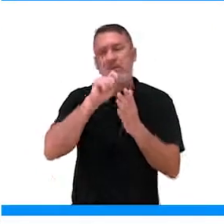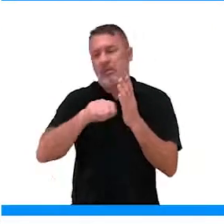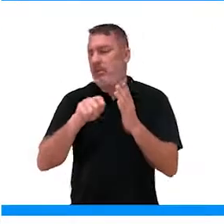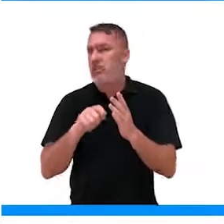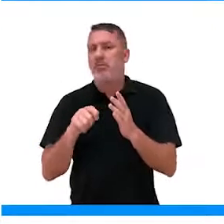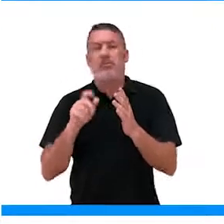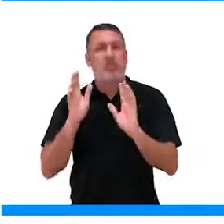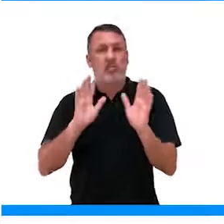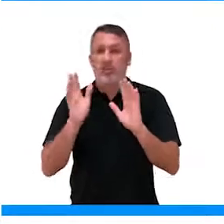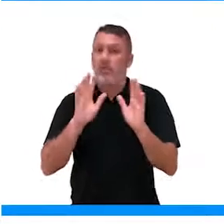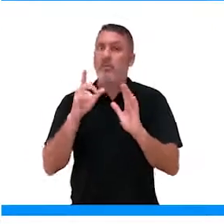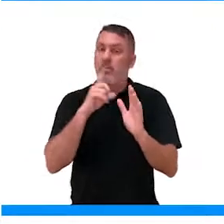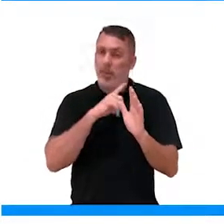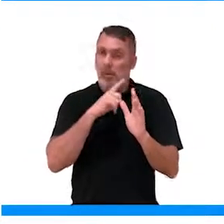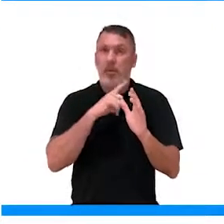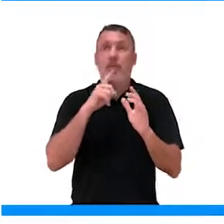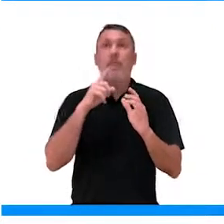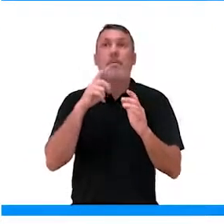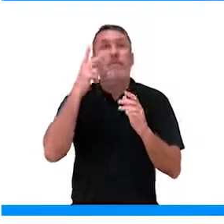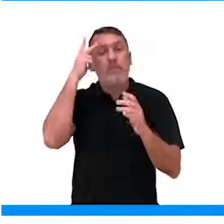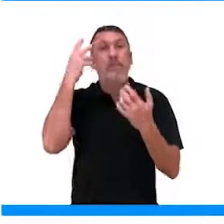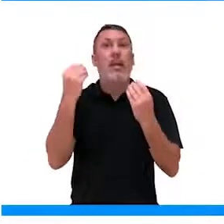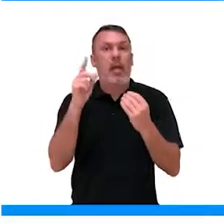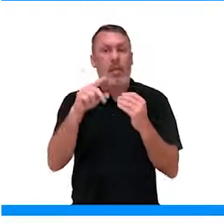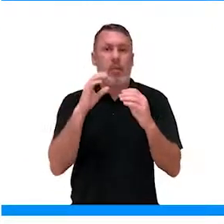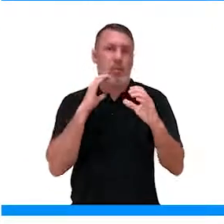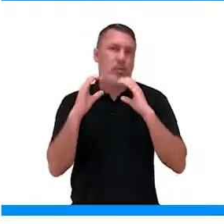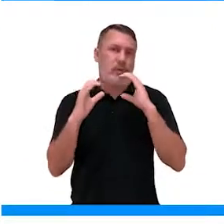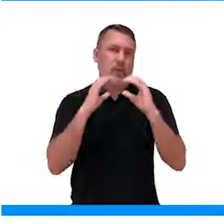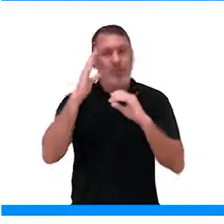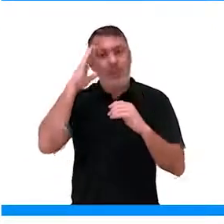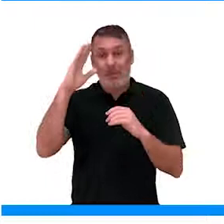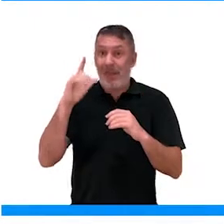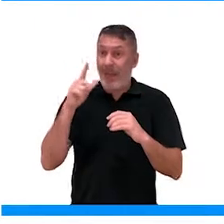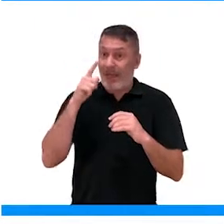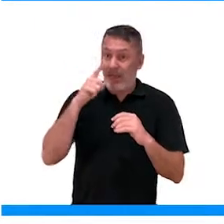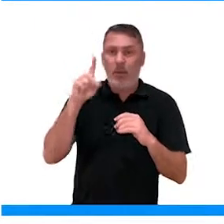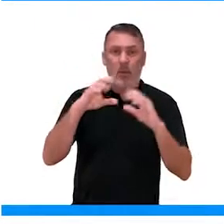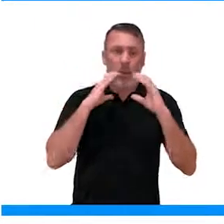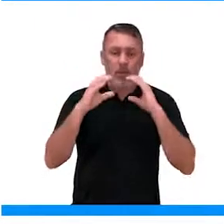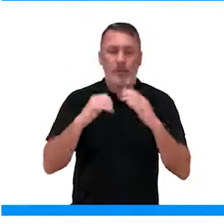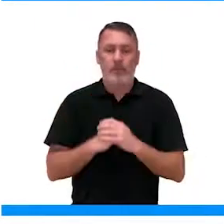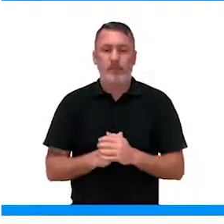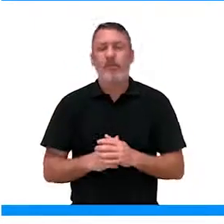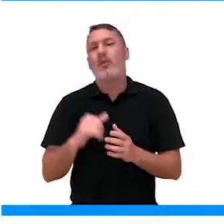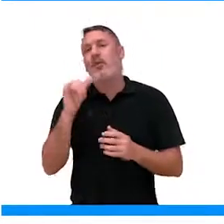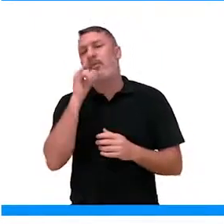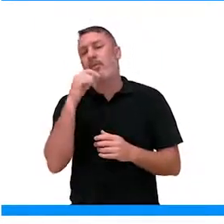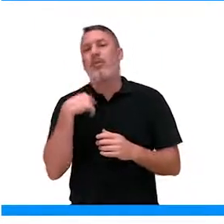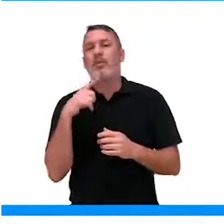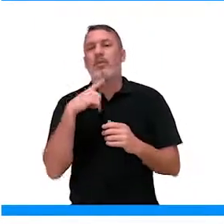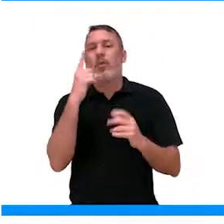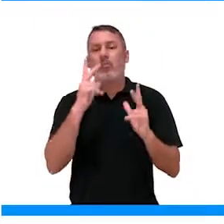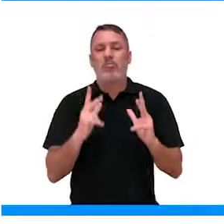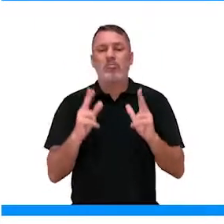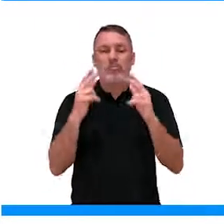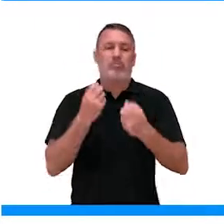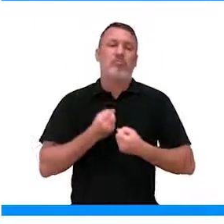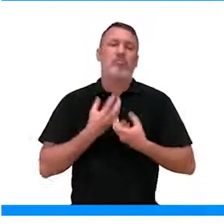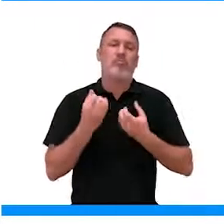ou escritos, mas é que eles servem para a comunicação. Então, se eu tenho, por exemplo, uma